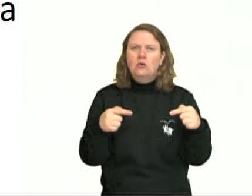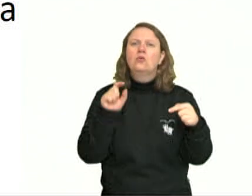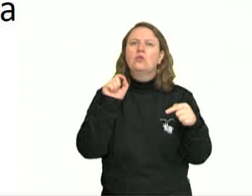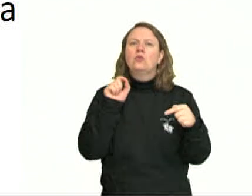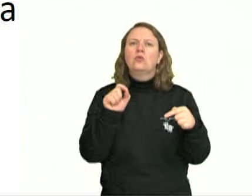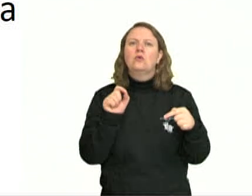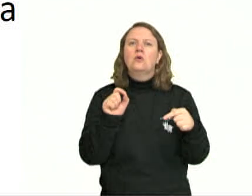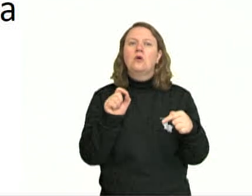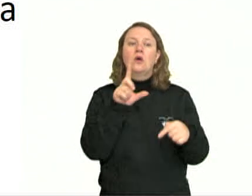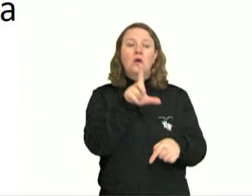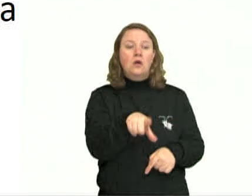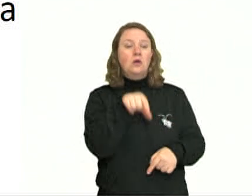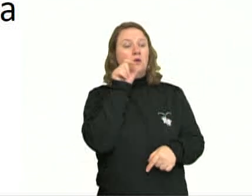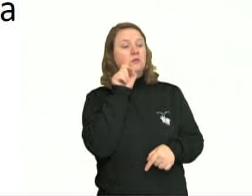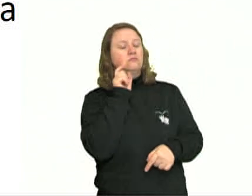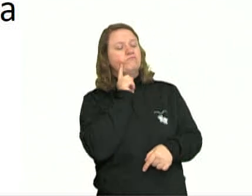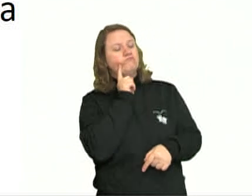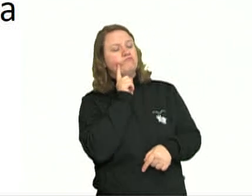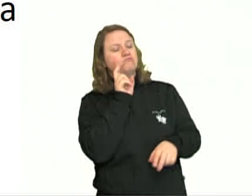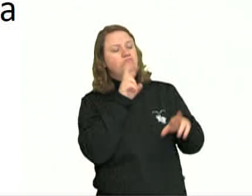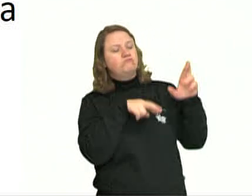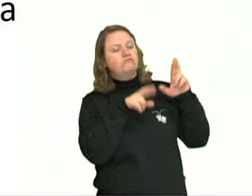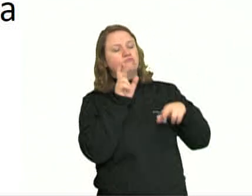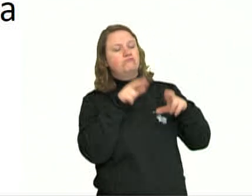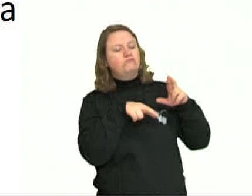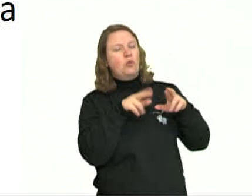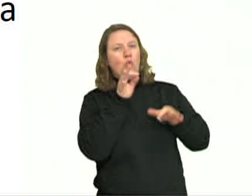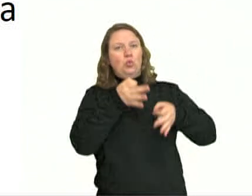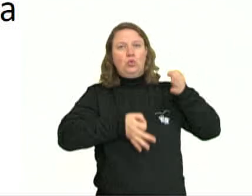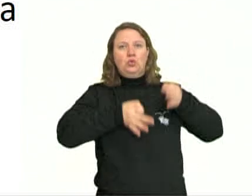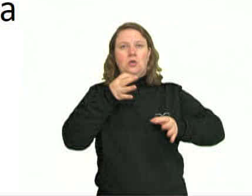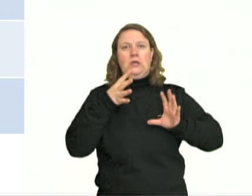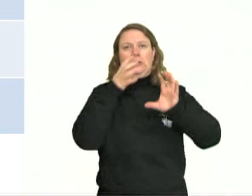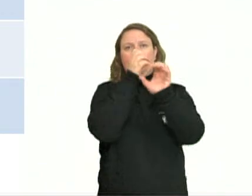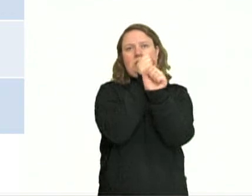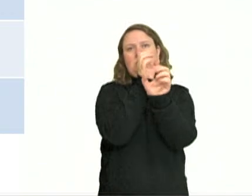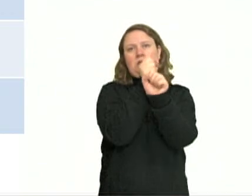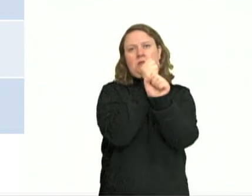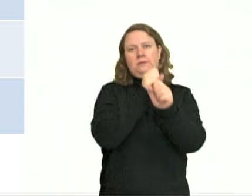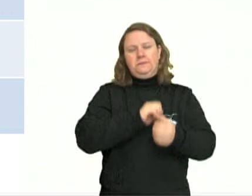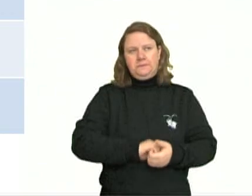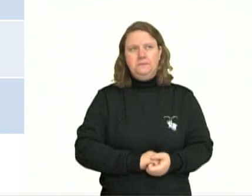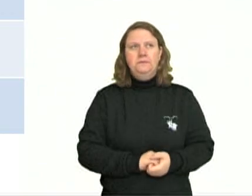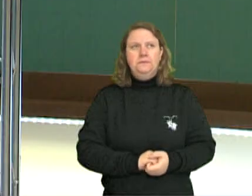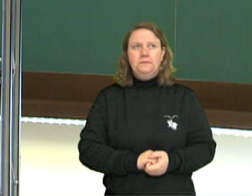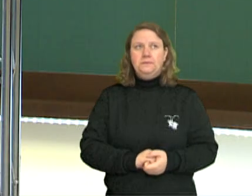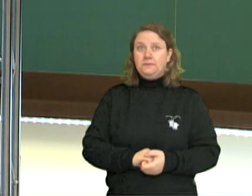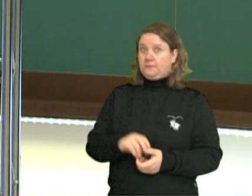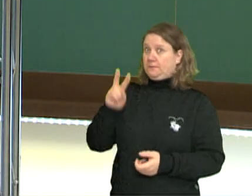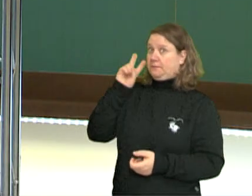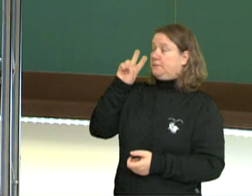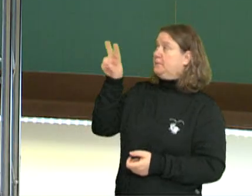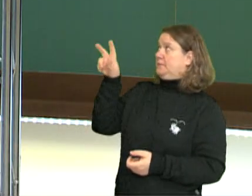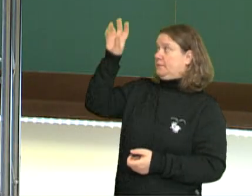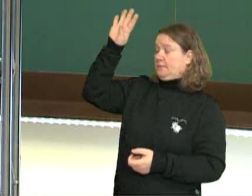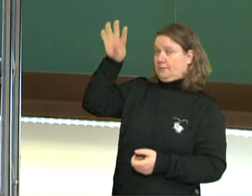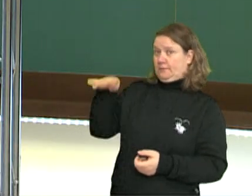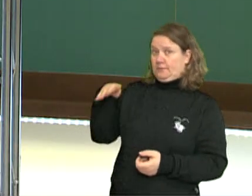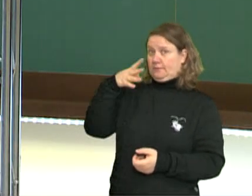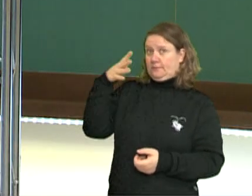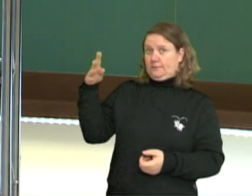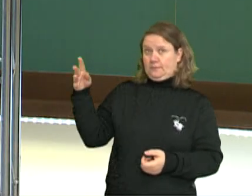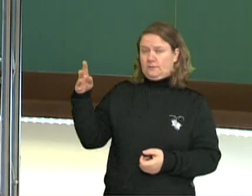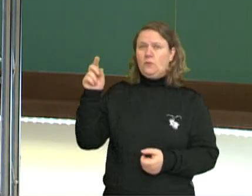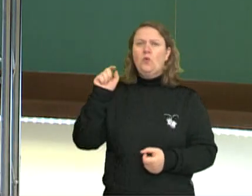feita de acordo com a pontuação acumulada ao longo dos 2 rounds. E as categorias? Como são